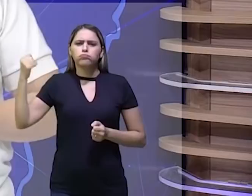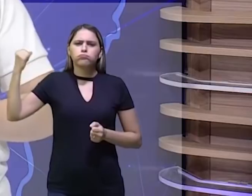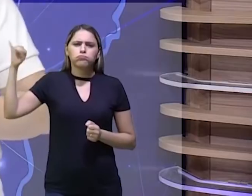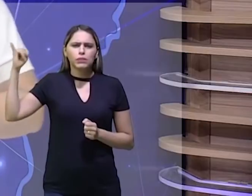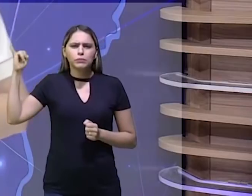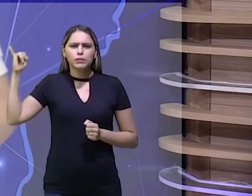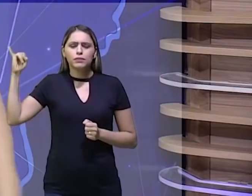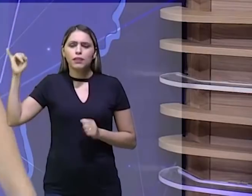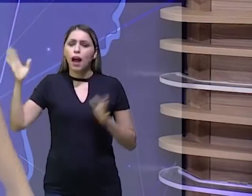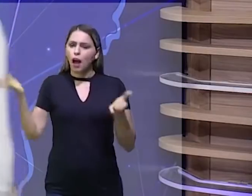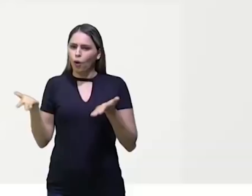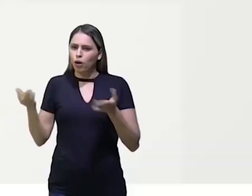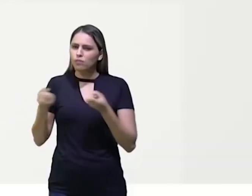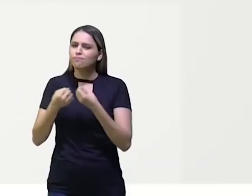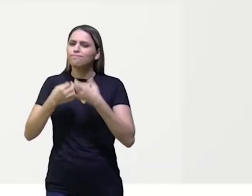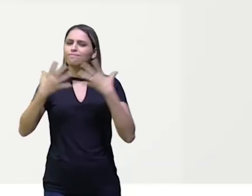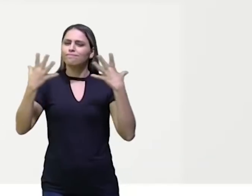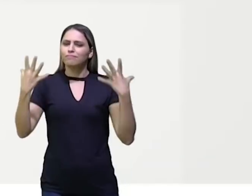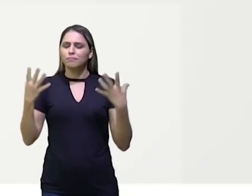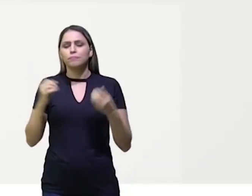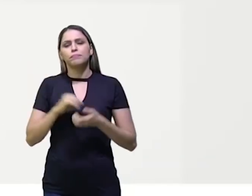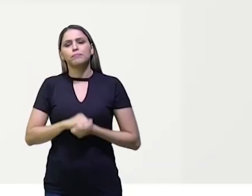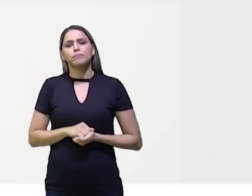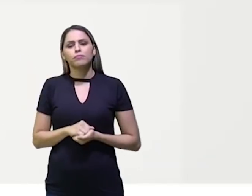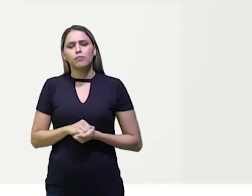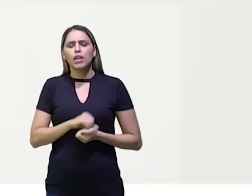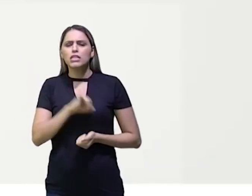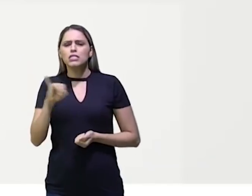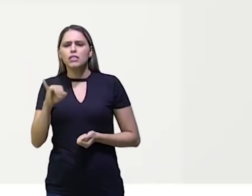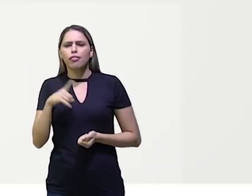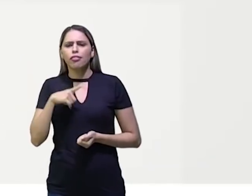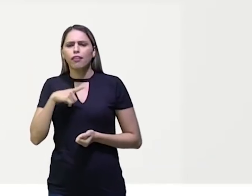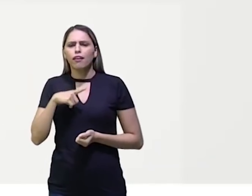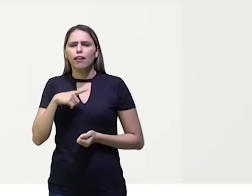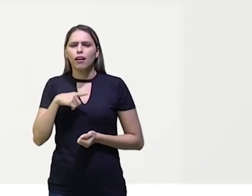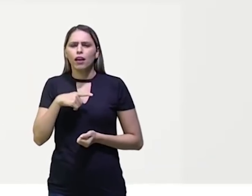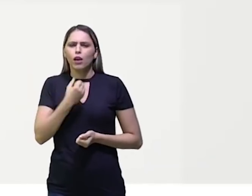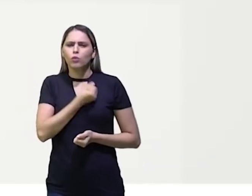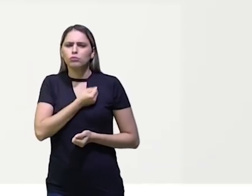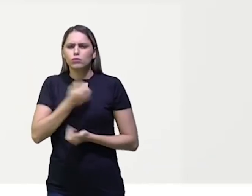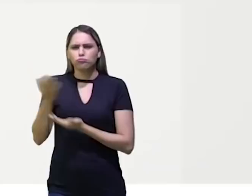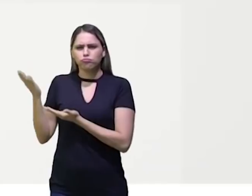essa dúvida. Vamos lá? Se nesse numeral aqui eu tenho de